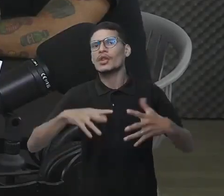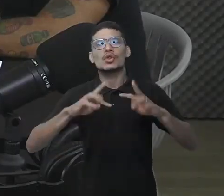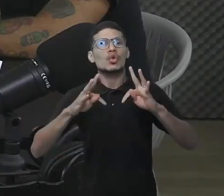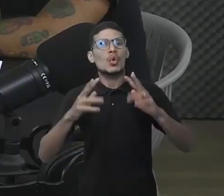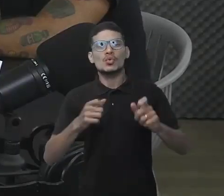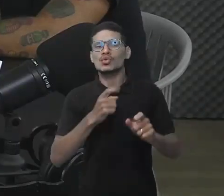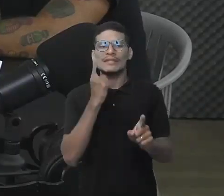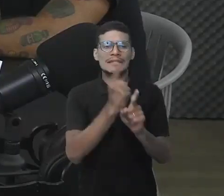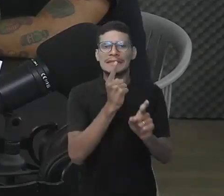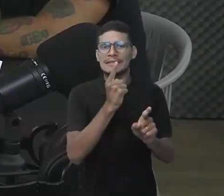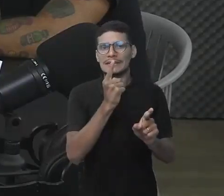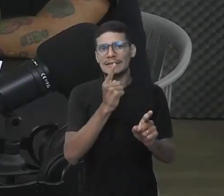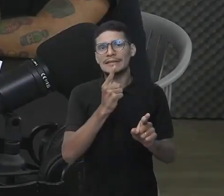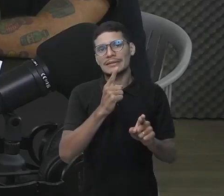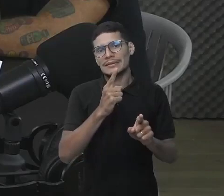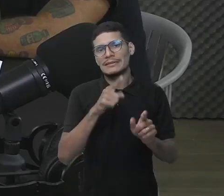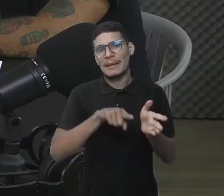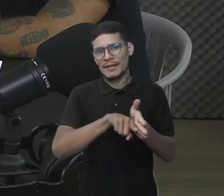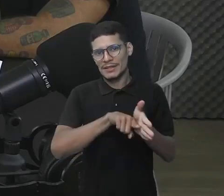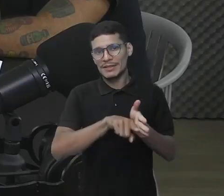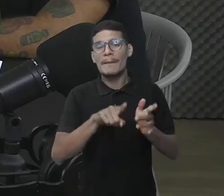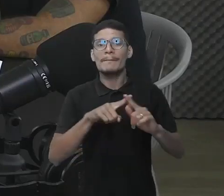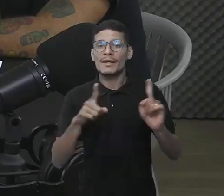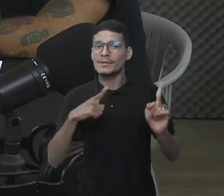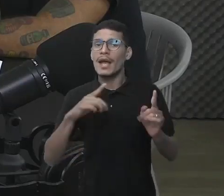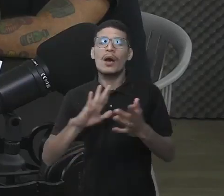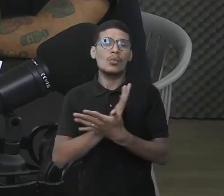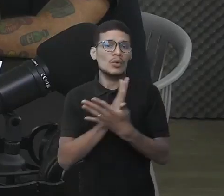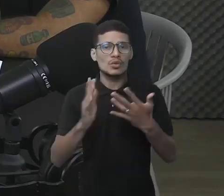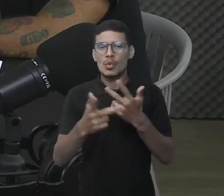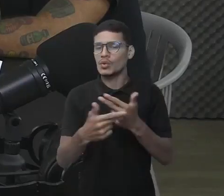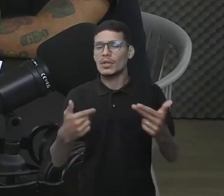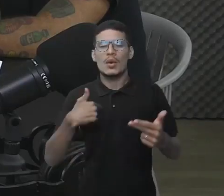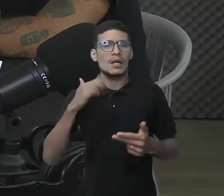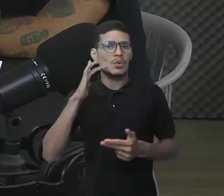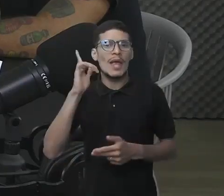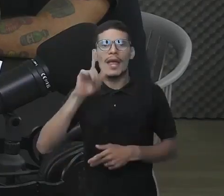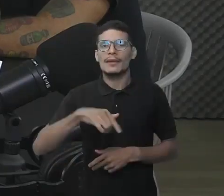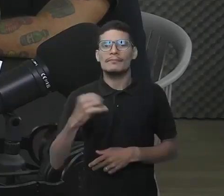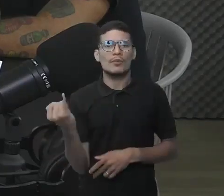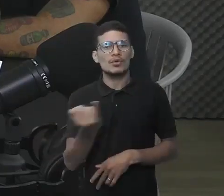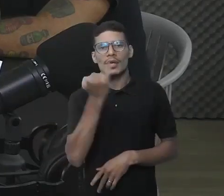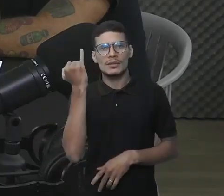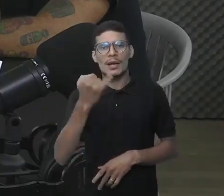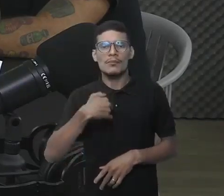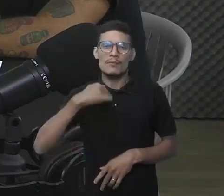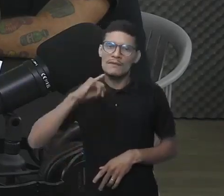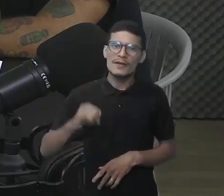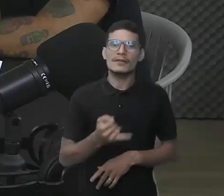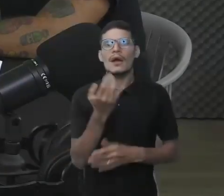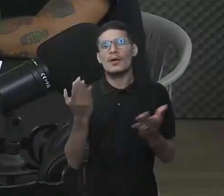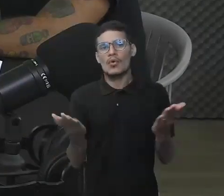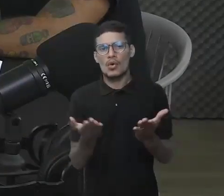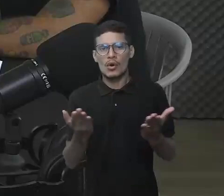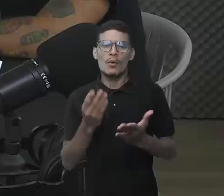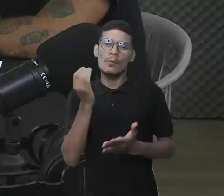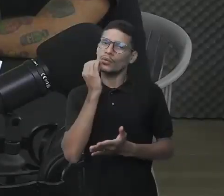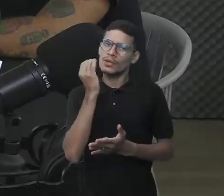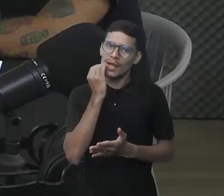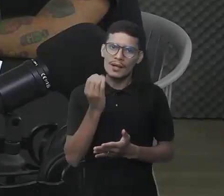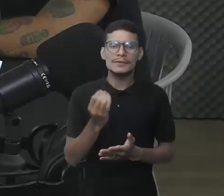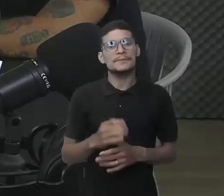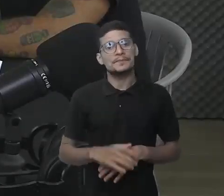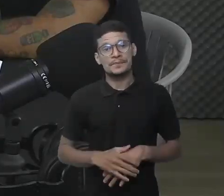pesquisa, mas tem algumas coisas que eu acho que são extremamente importantes. Aproveitar a oportunidade do programa, né?